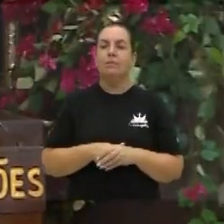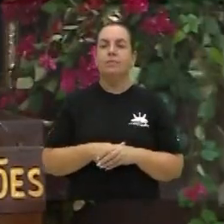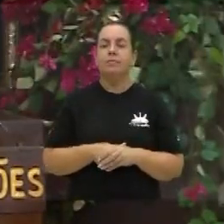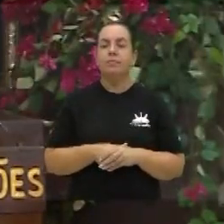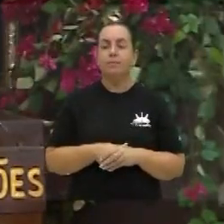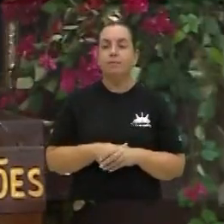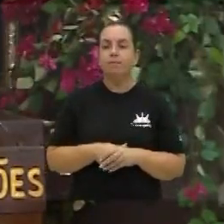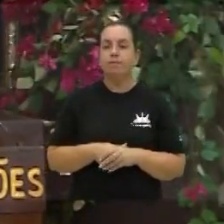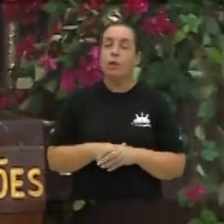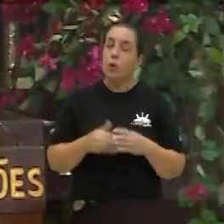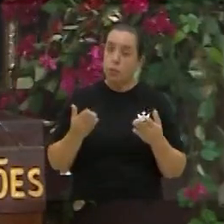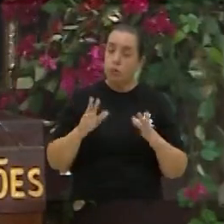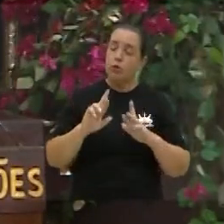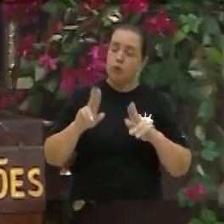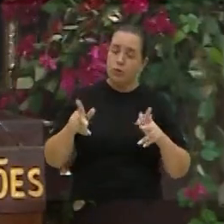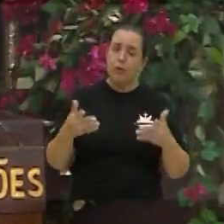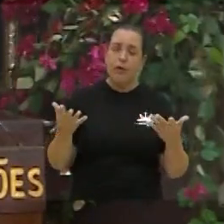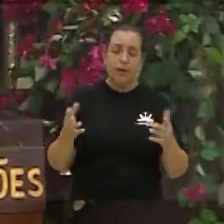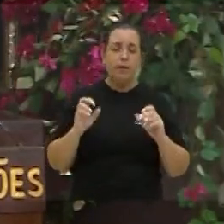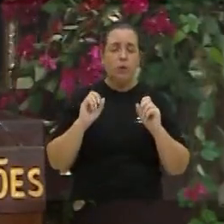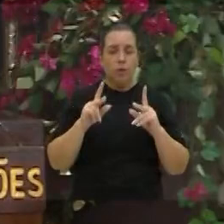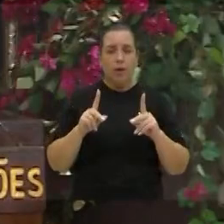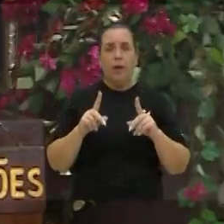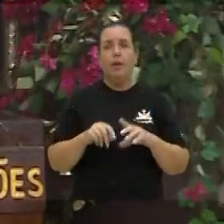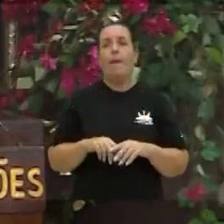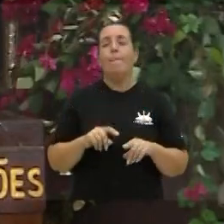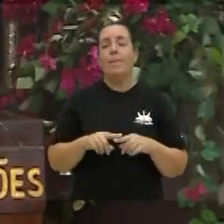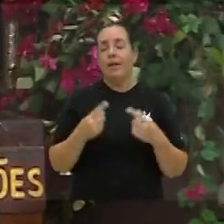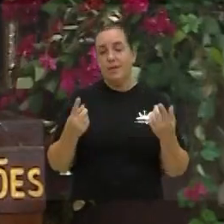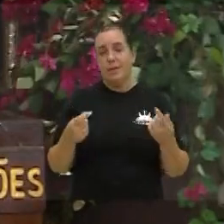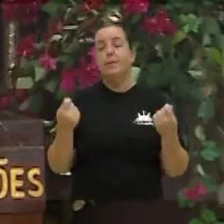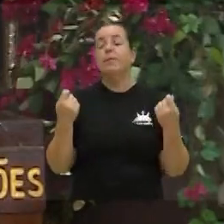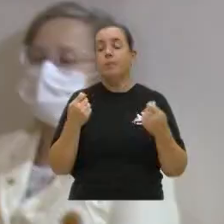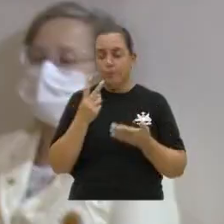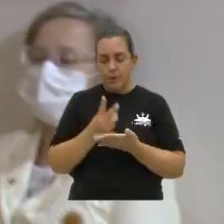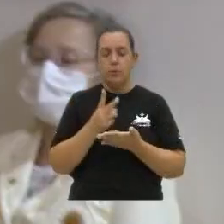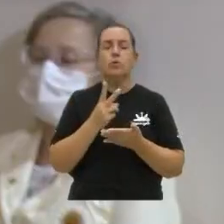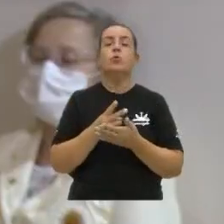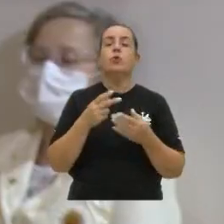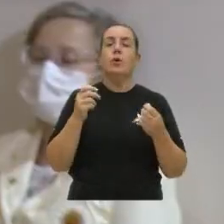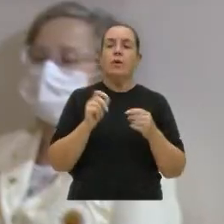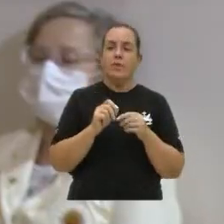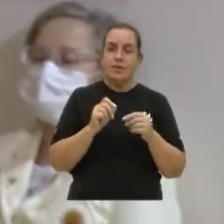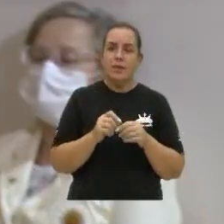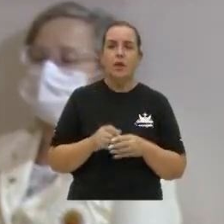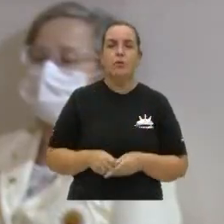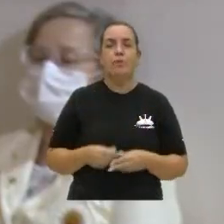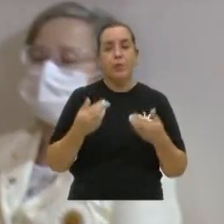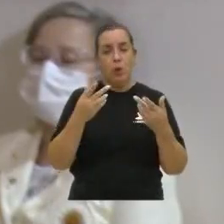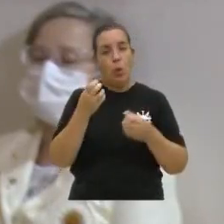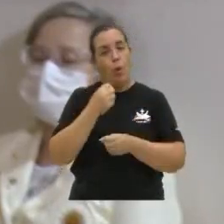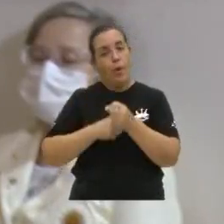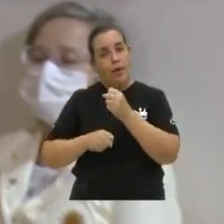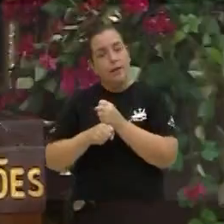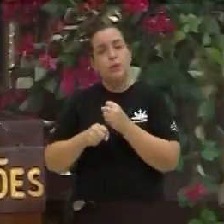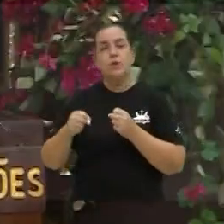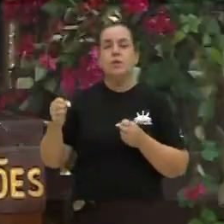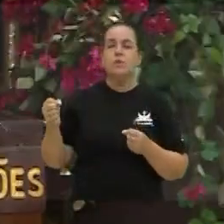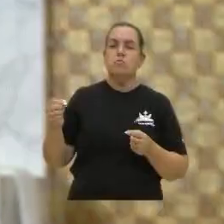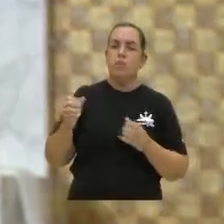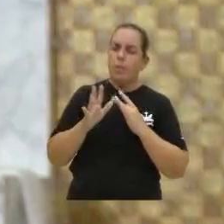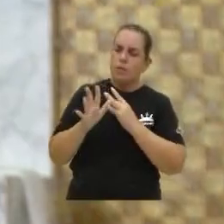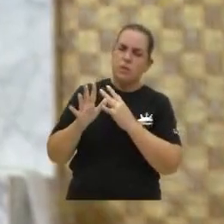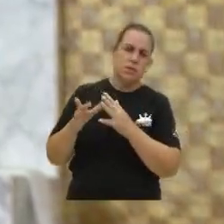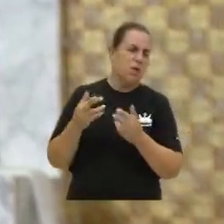pandemia, caravanas e caravanas, procissão luminosa, mas